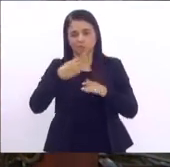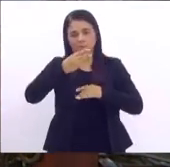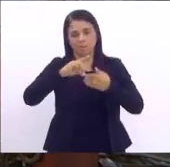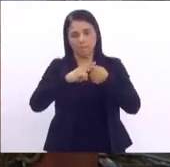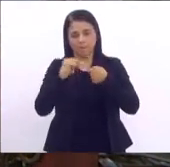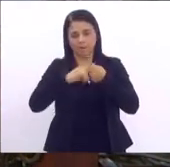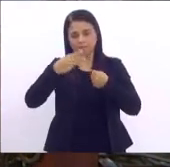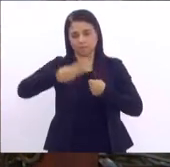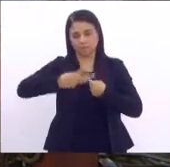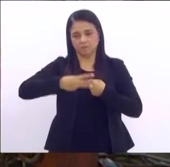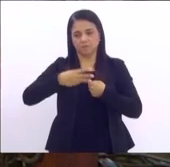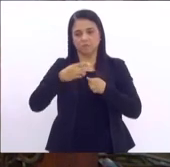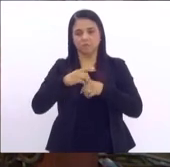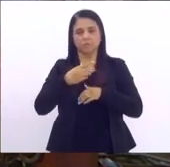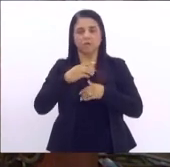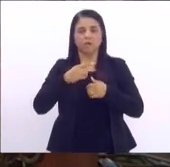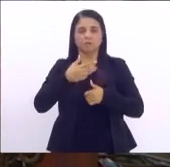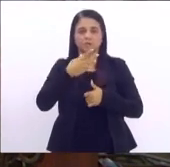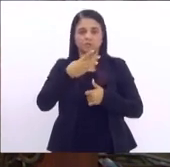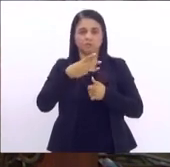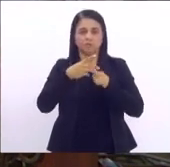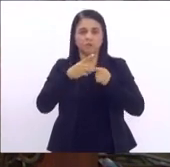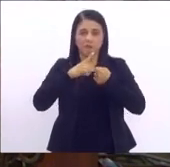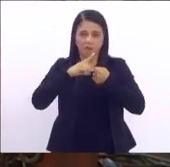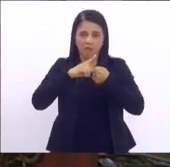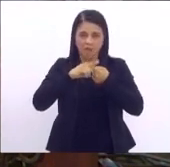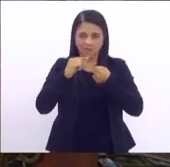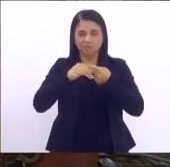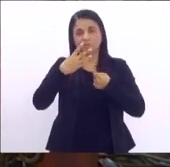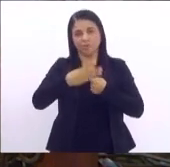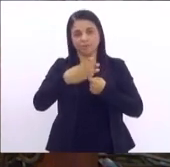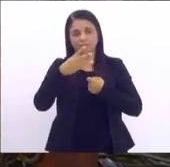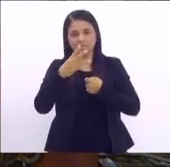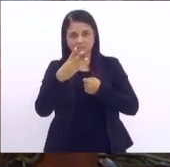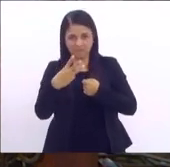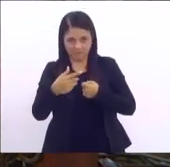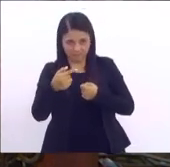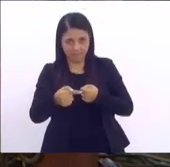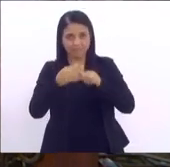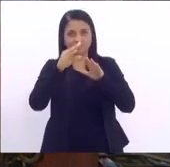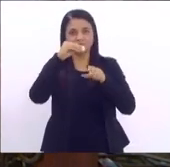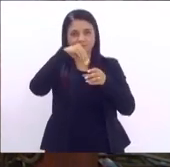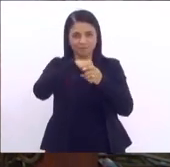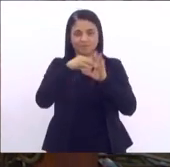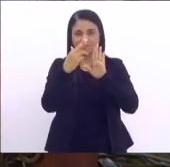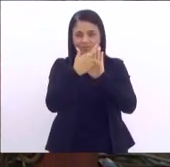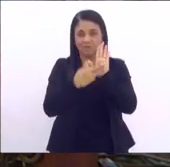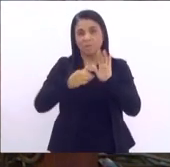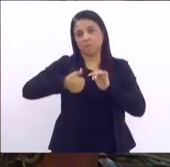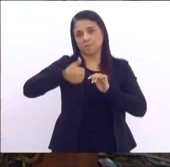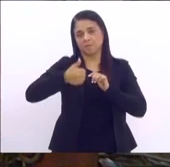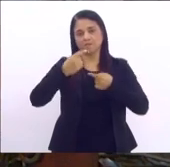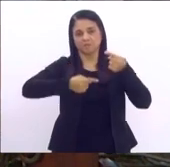Regimento Interno, em tramitação ordinária, em votação, em primeira discussão, projeto de lei número